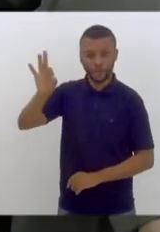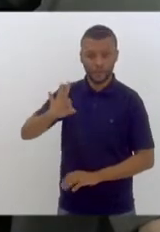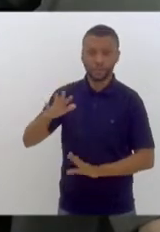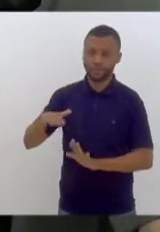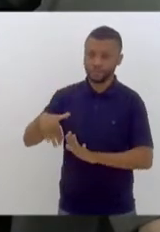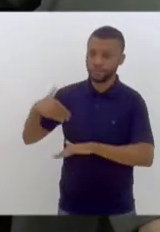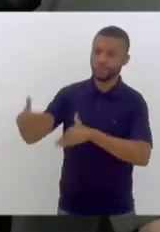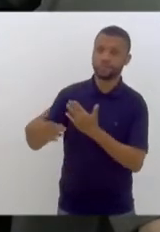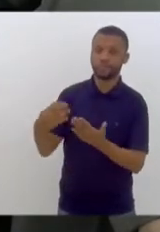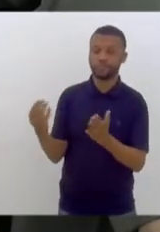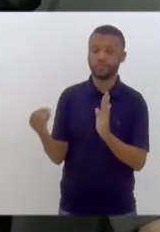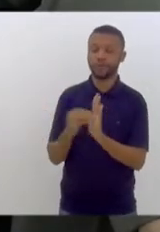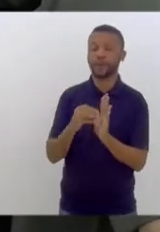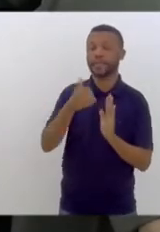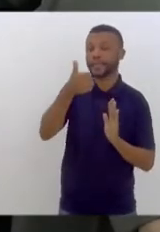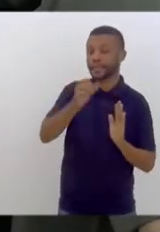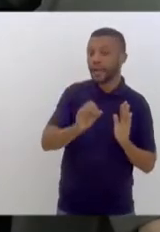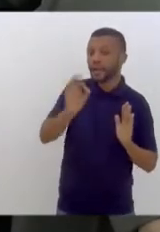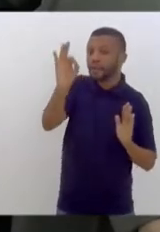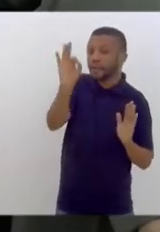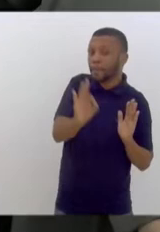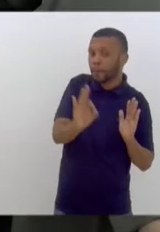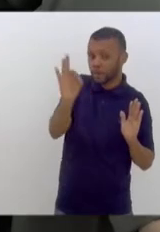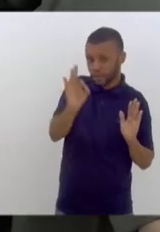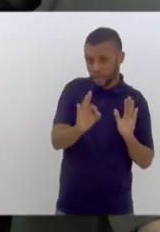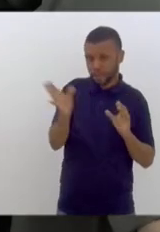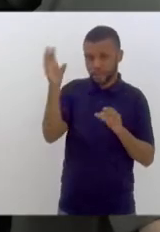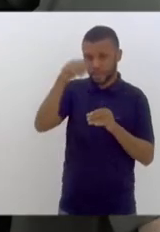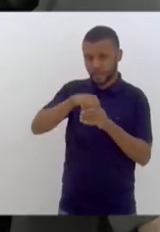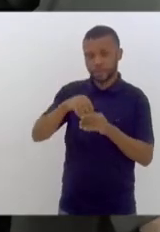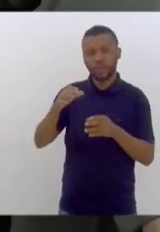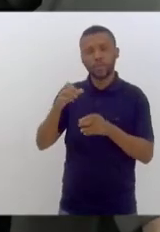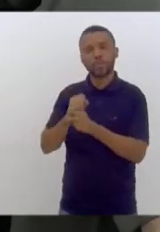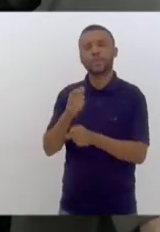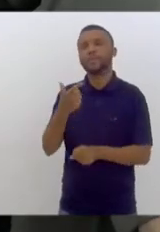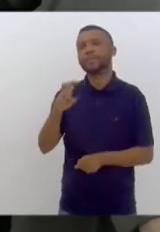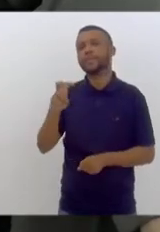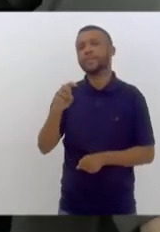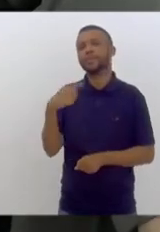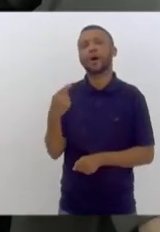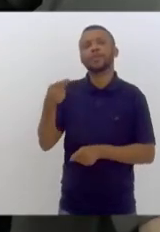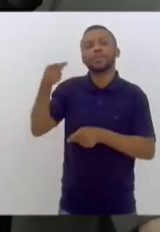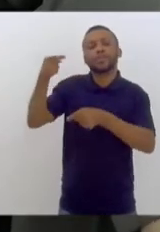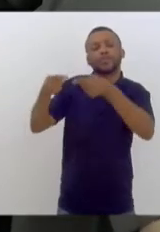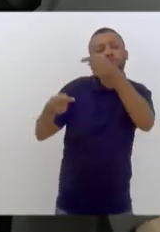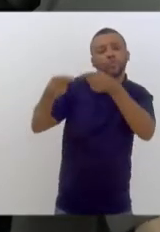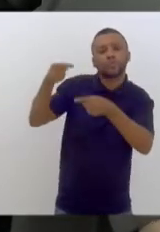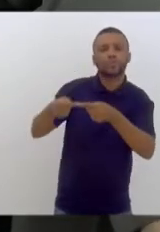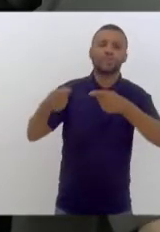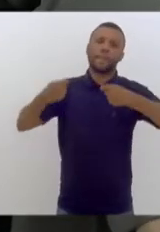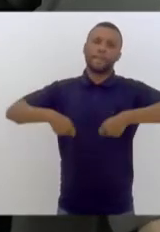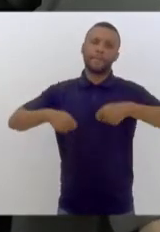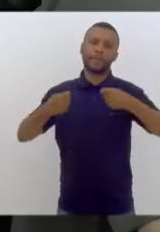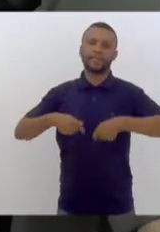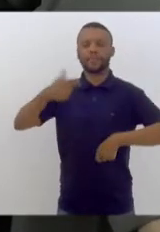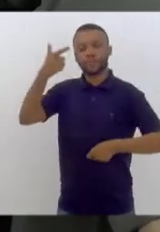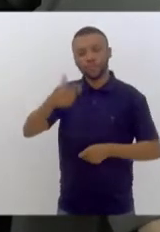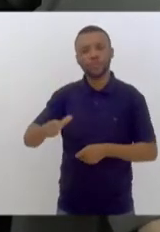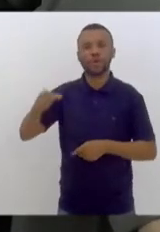os 10% da educação dentro desses 25%, a gente precisa discutir novamente os